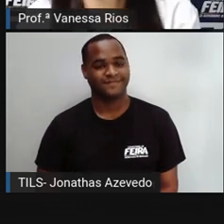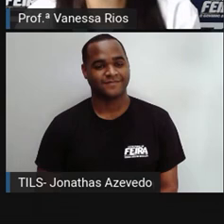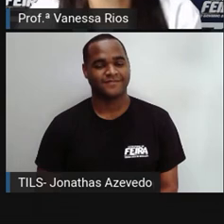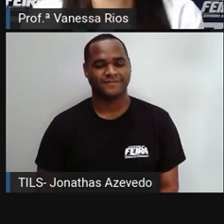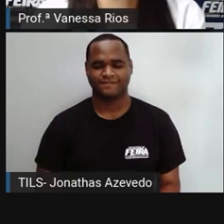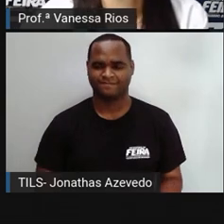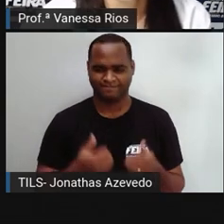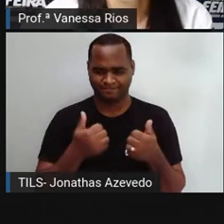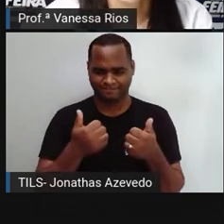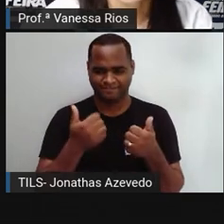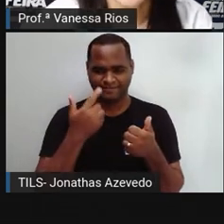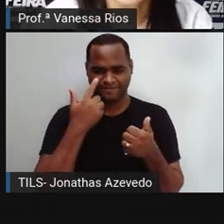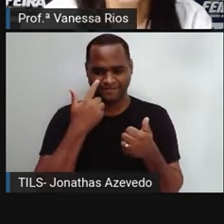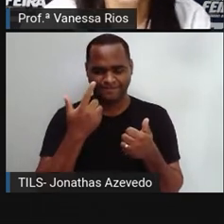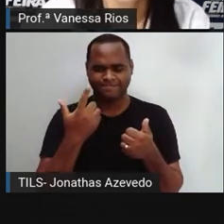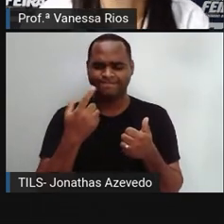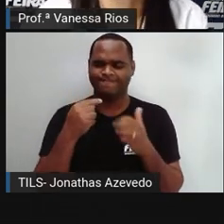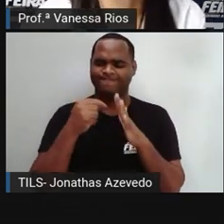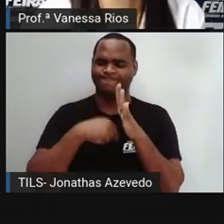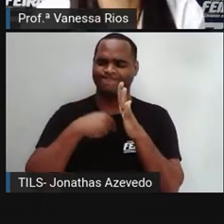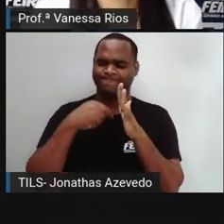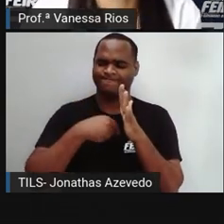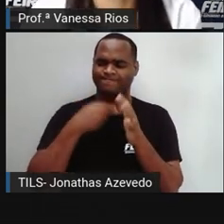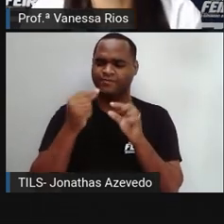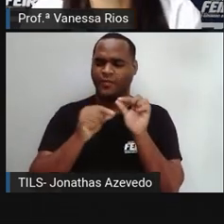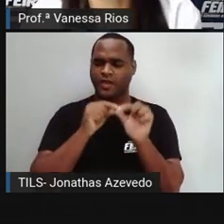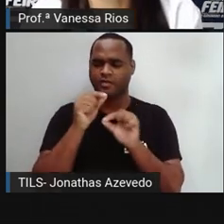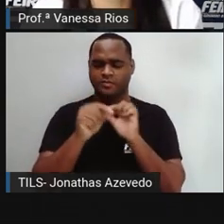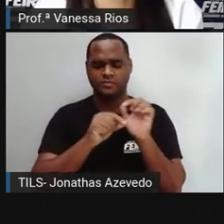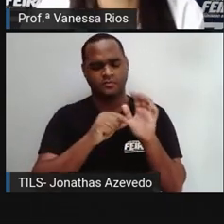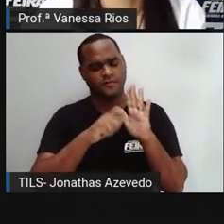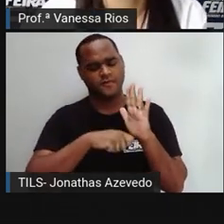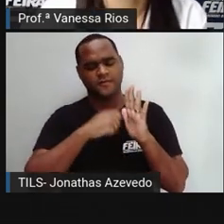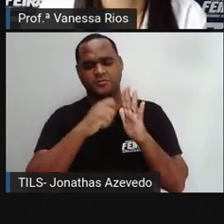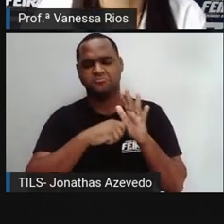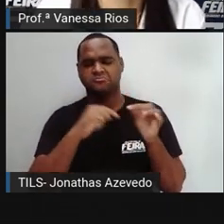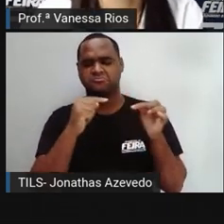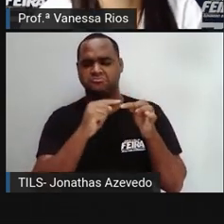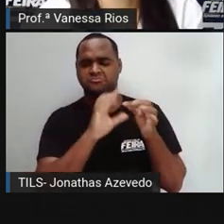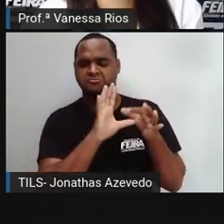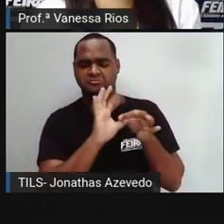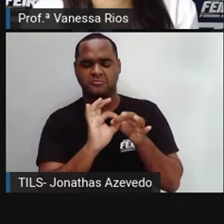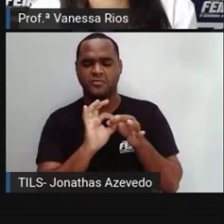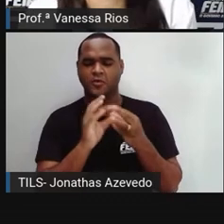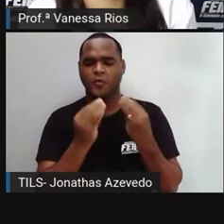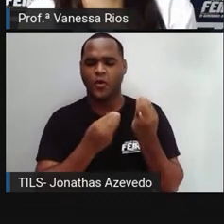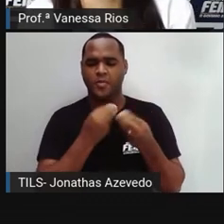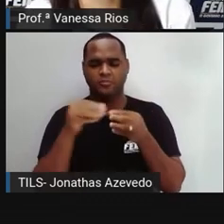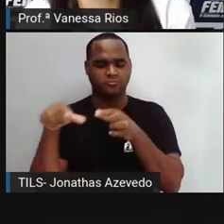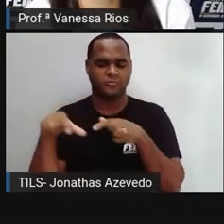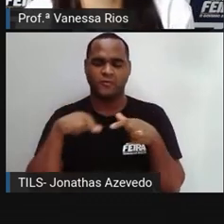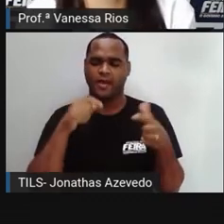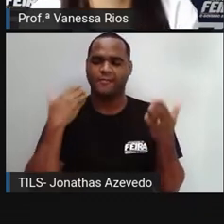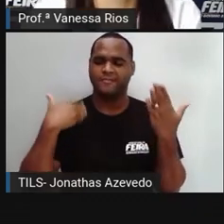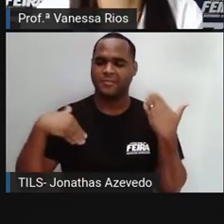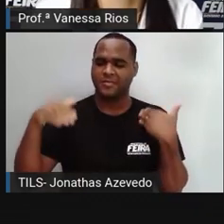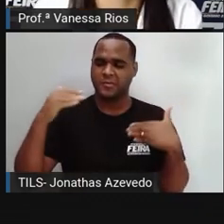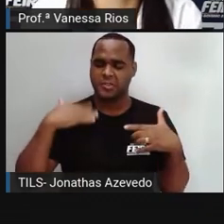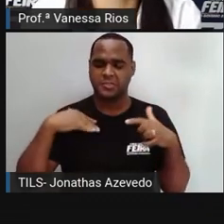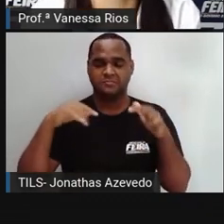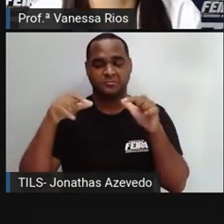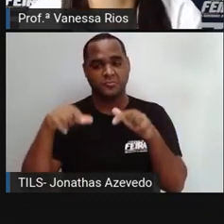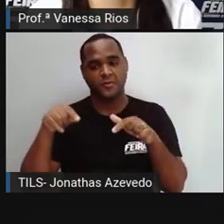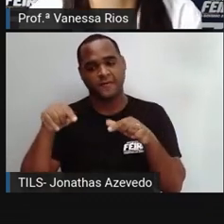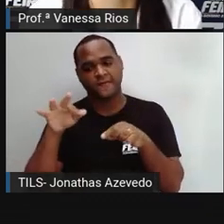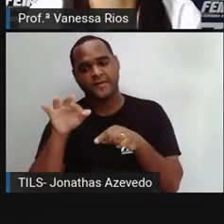Pronto. Você deve estar aí se perguntando o que é que o vídeo tem a ver, não é, com os locais de passeio aqui